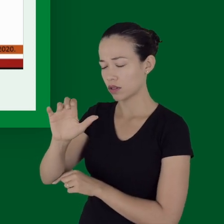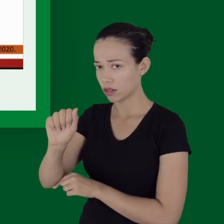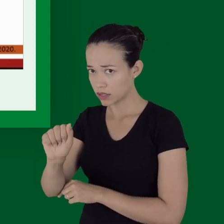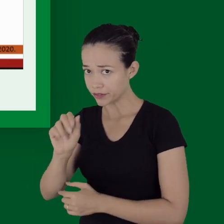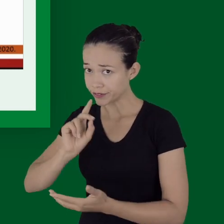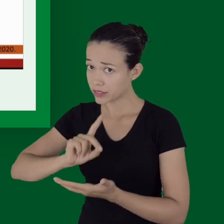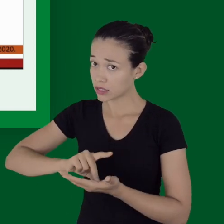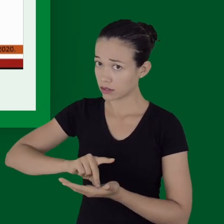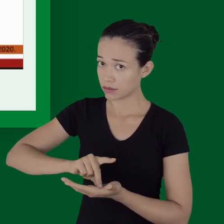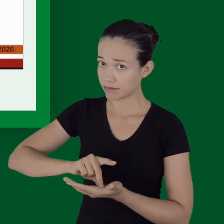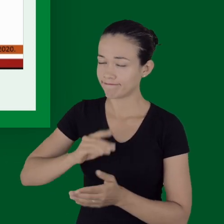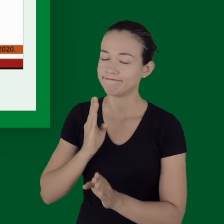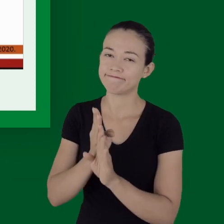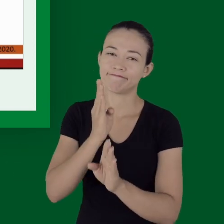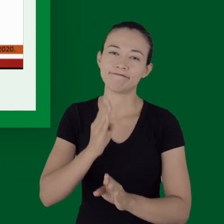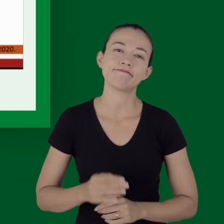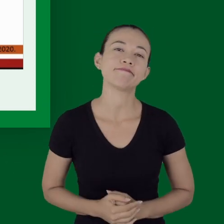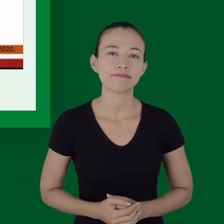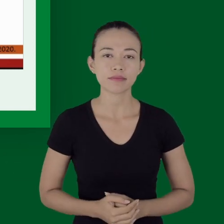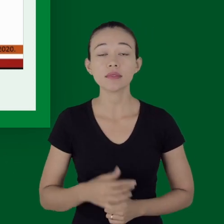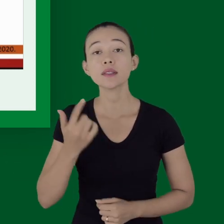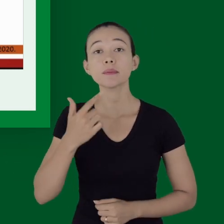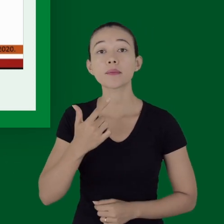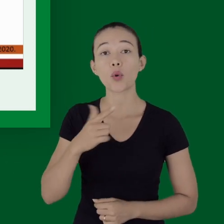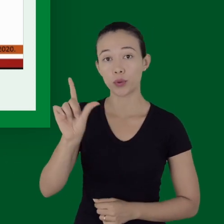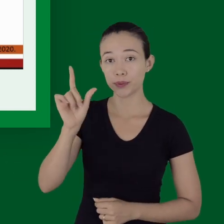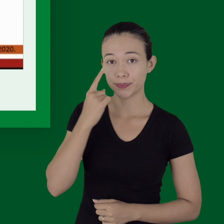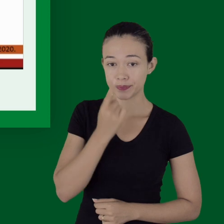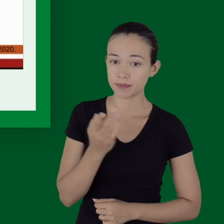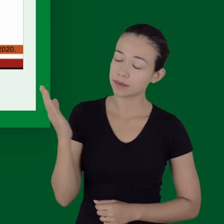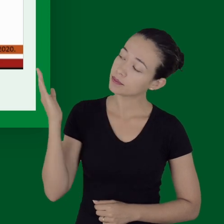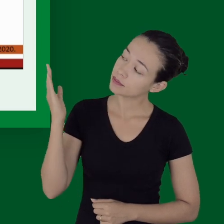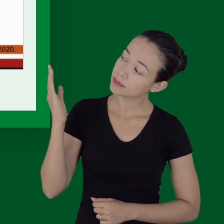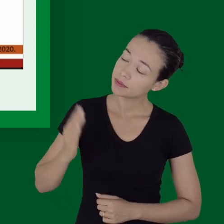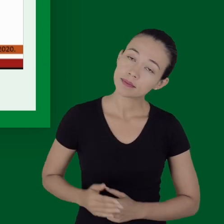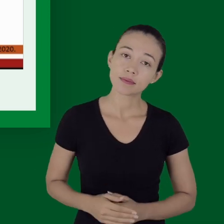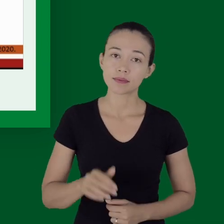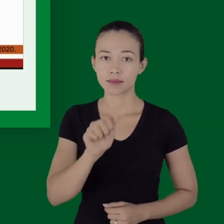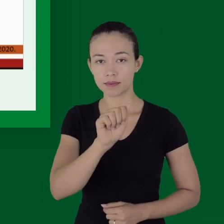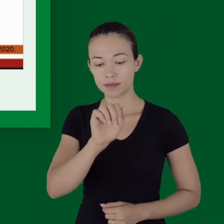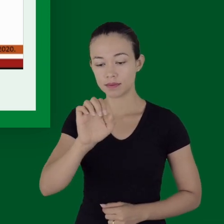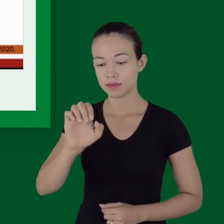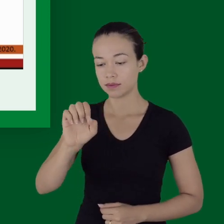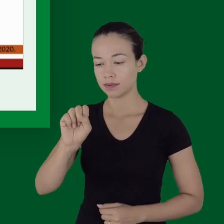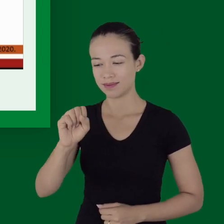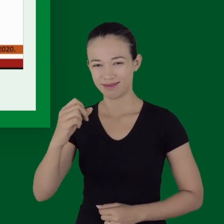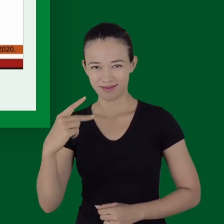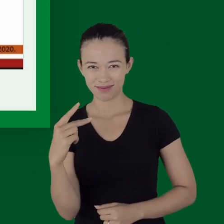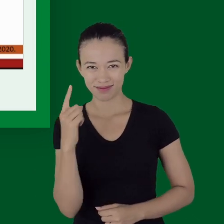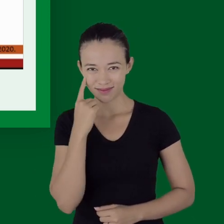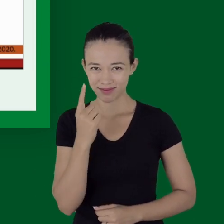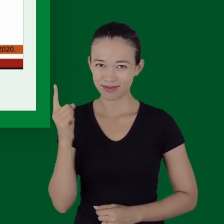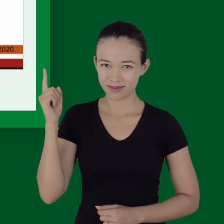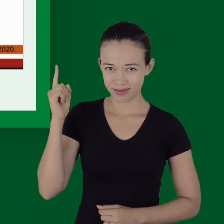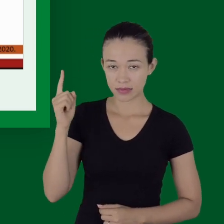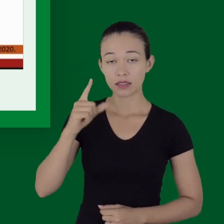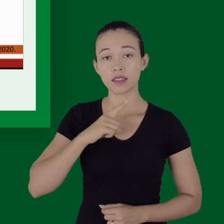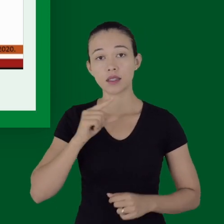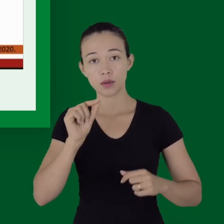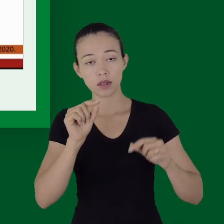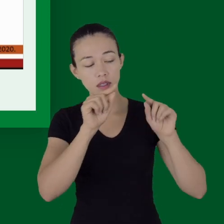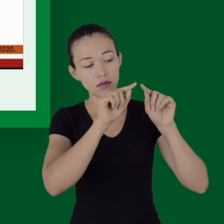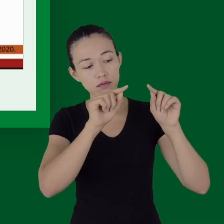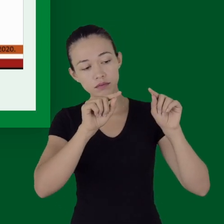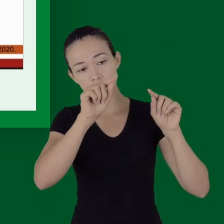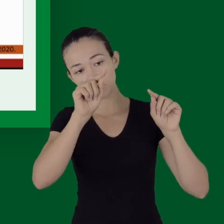O AESP é outro ritmo não chocável, que é o quê? É um ritmo elétrico organizado. Então você vê aqui, ó, por exemplo,